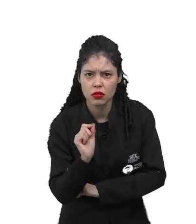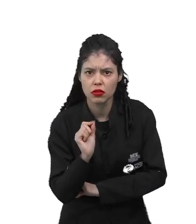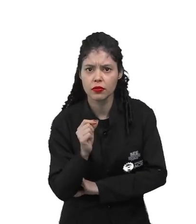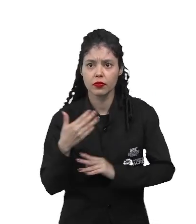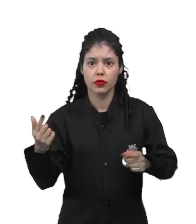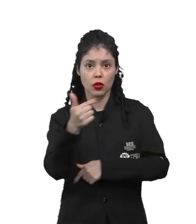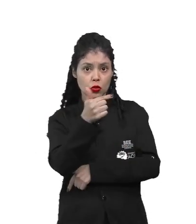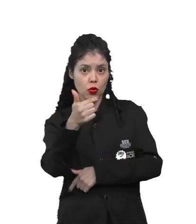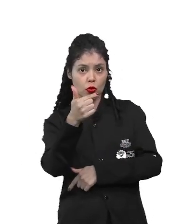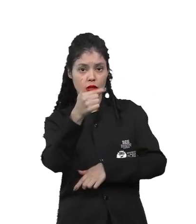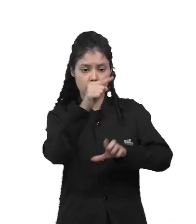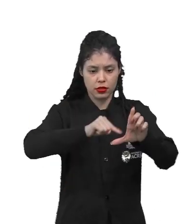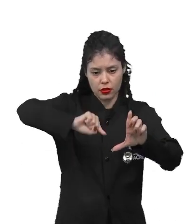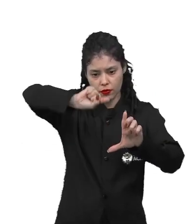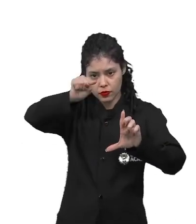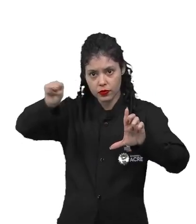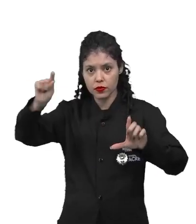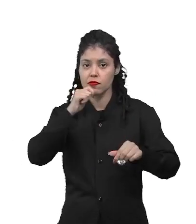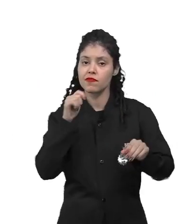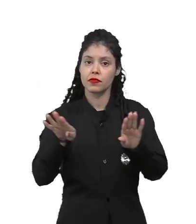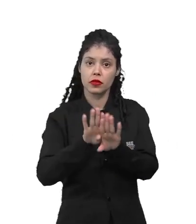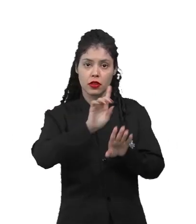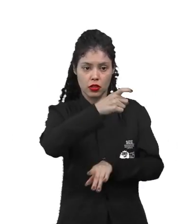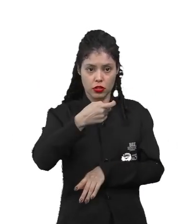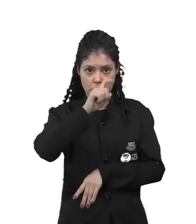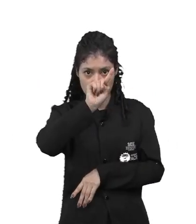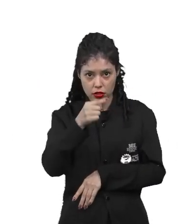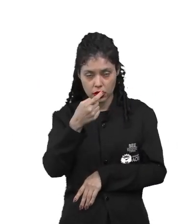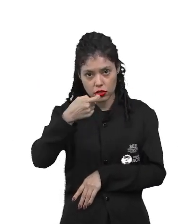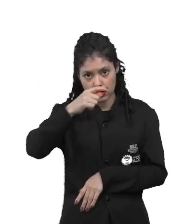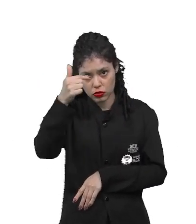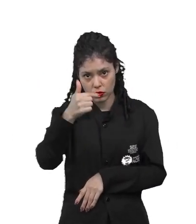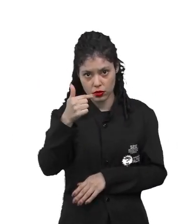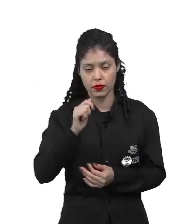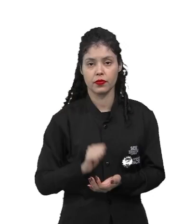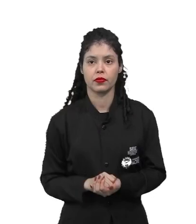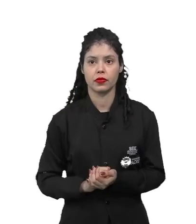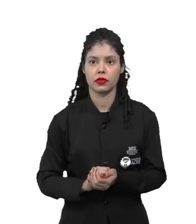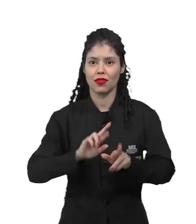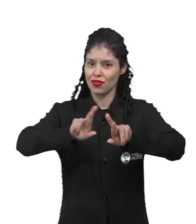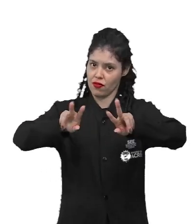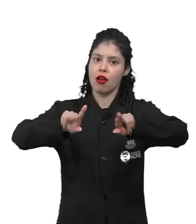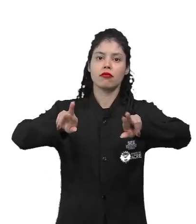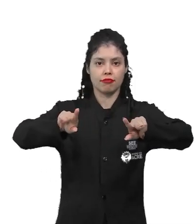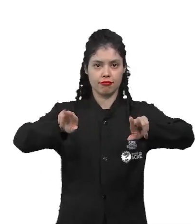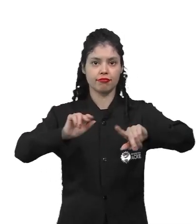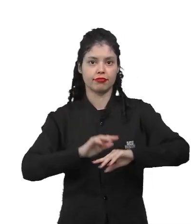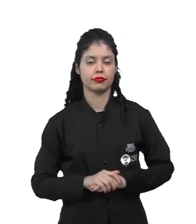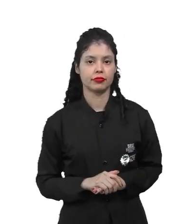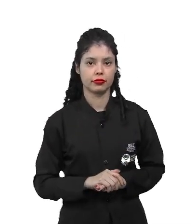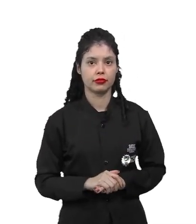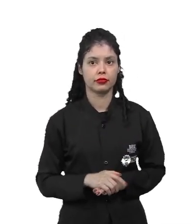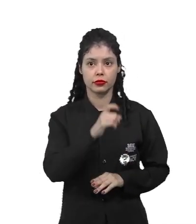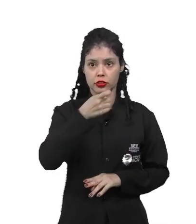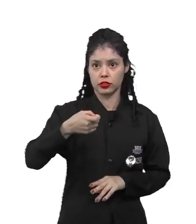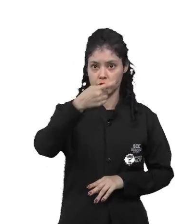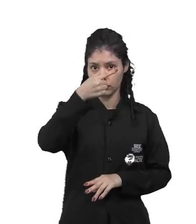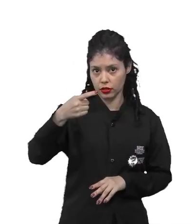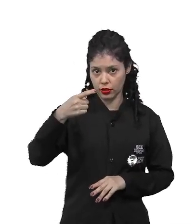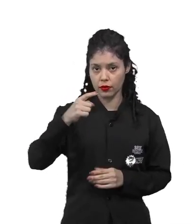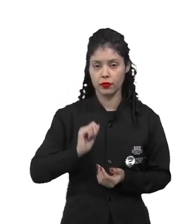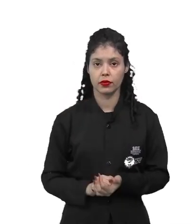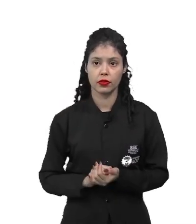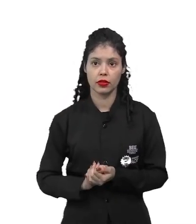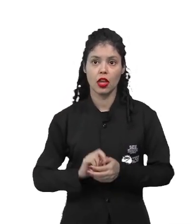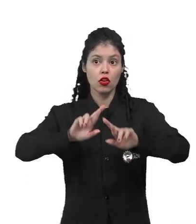ter duas raízes reais, ó. Ou seja, x' e x' serão diferentes, tá bom? Ou seja, x'